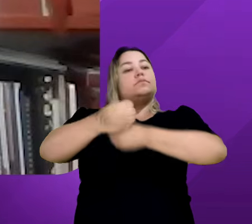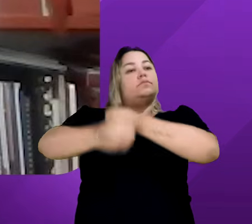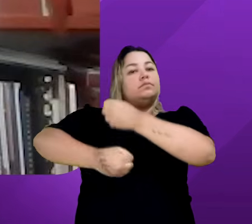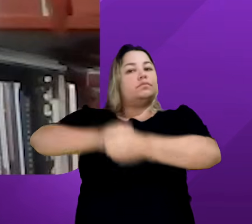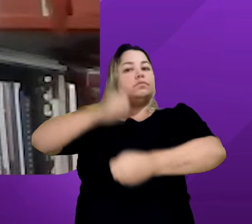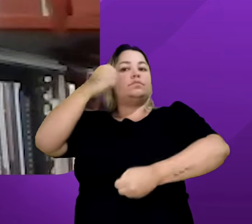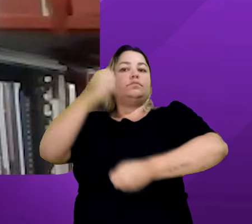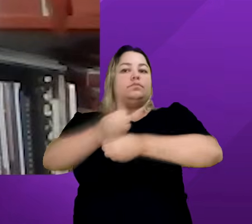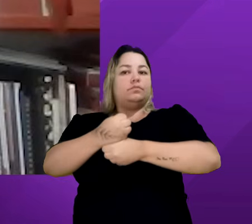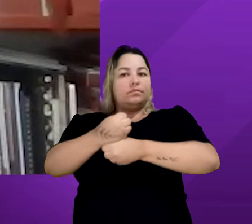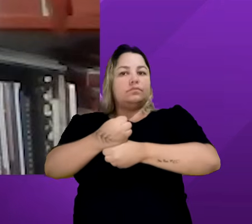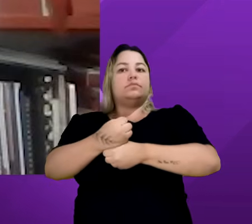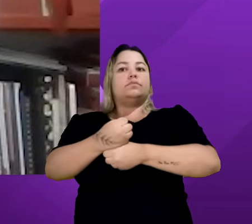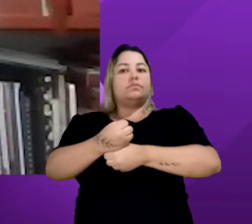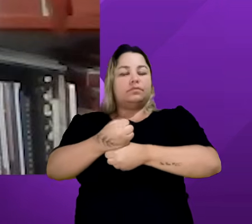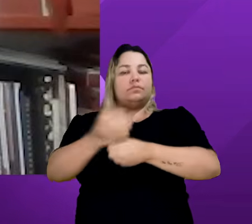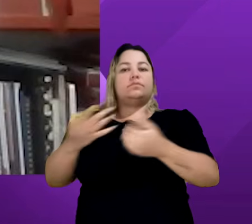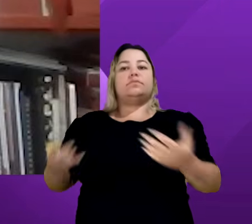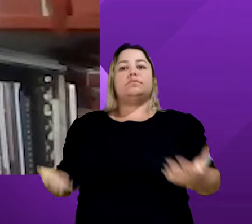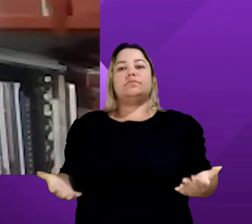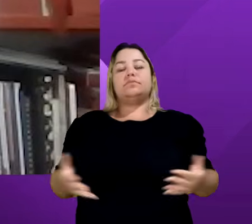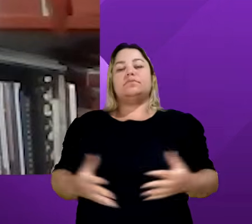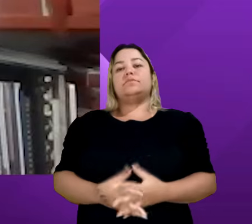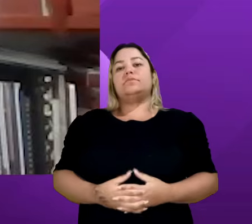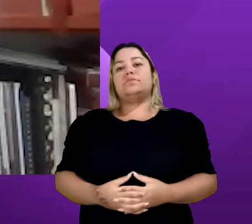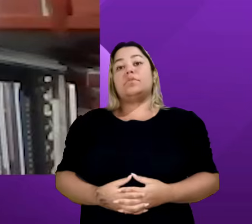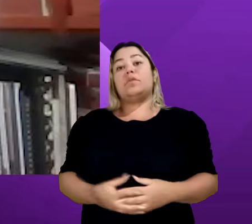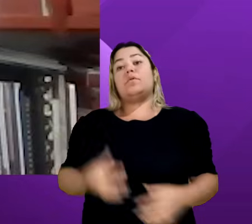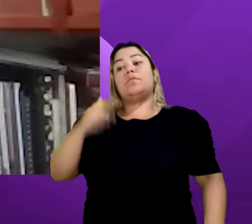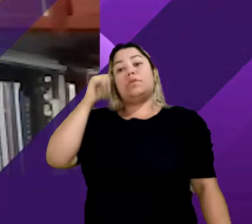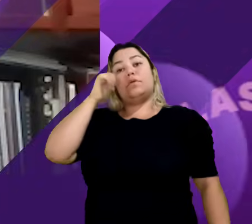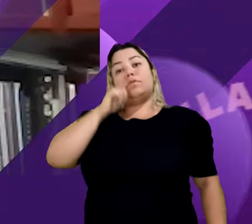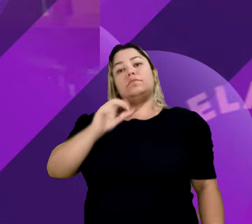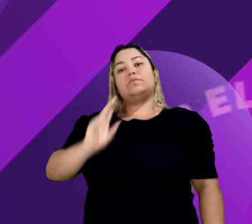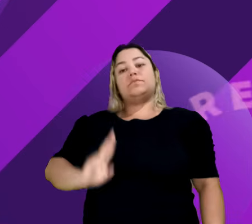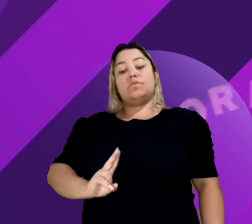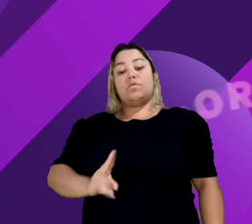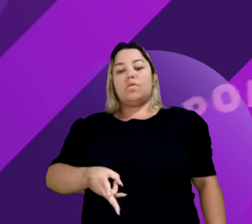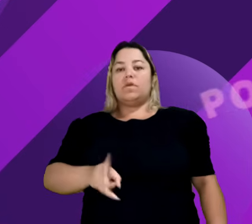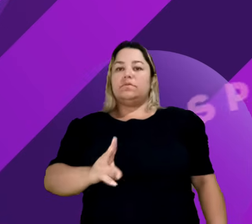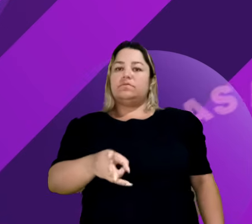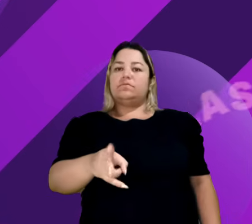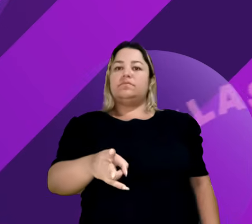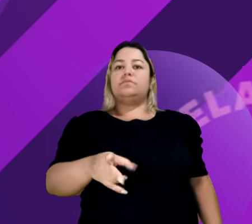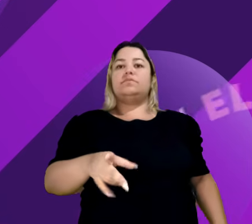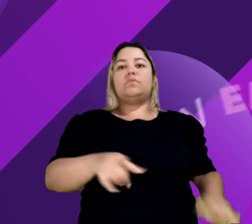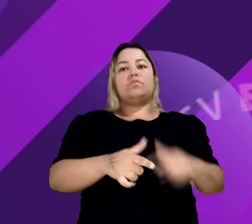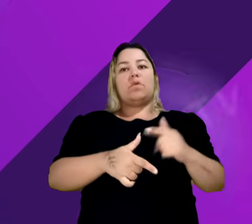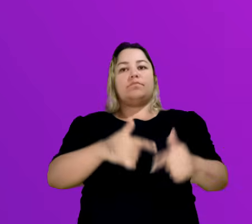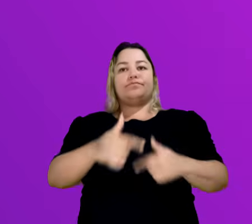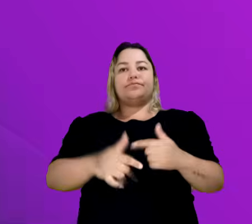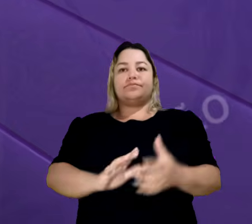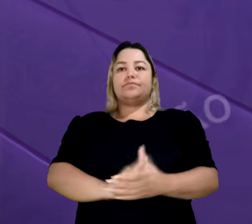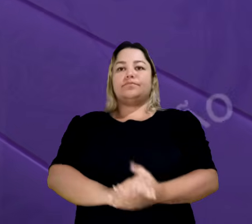eras, a mulher ainda continua sendo muito explorada.